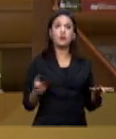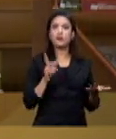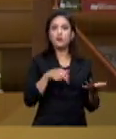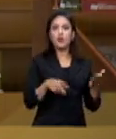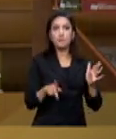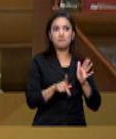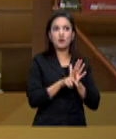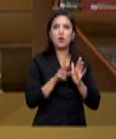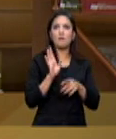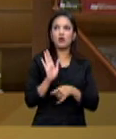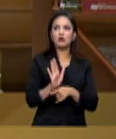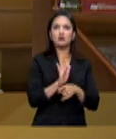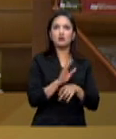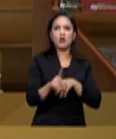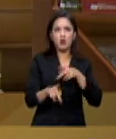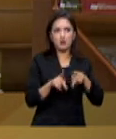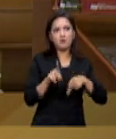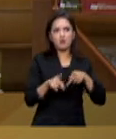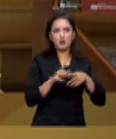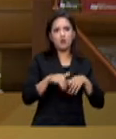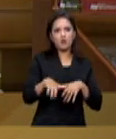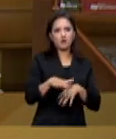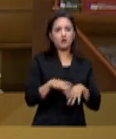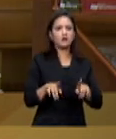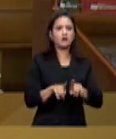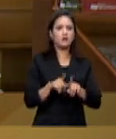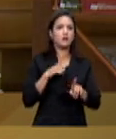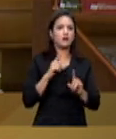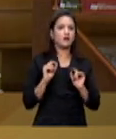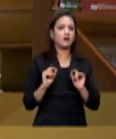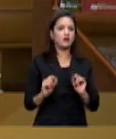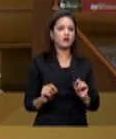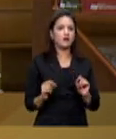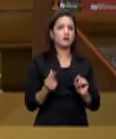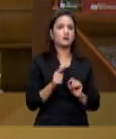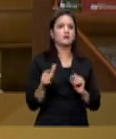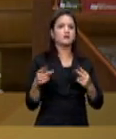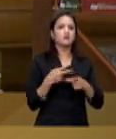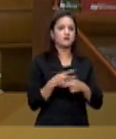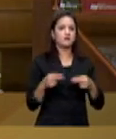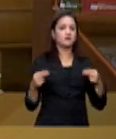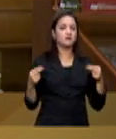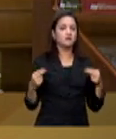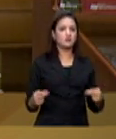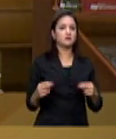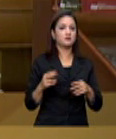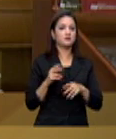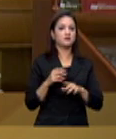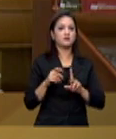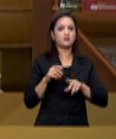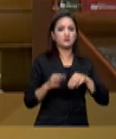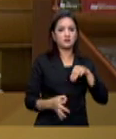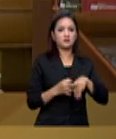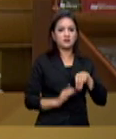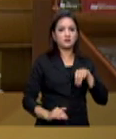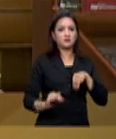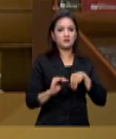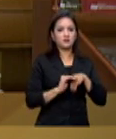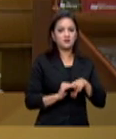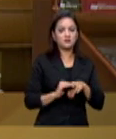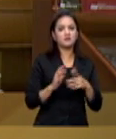local. Também me sensibilizei com outra observação do ministro relator, Gilmar